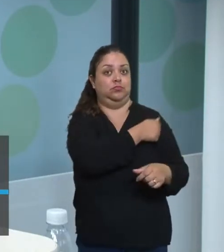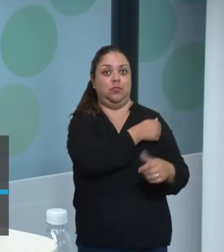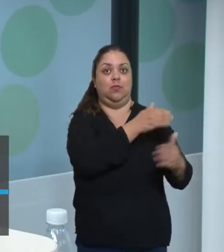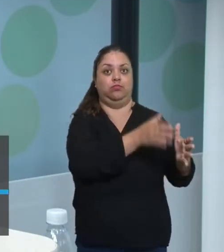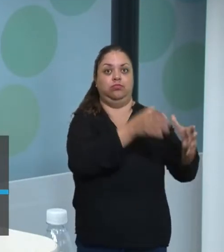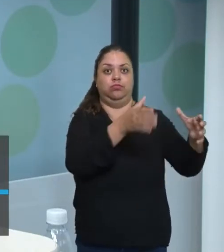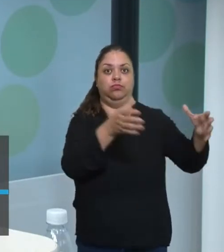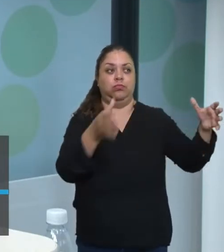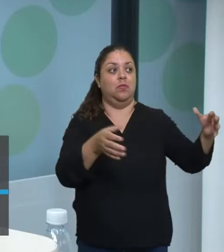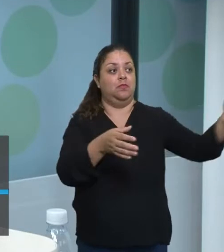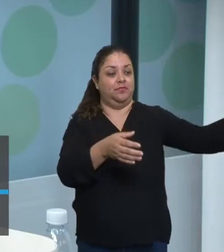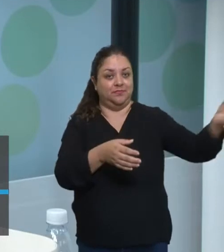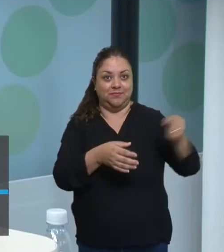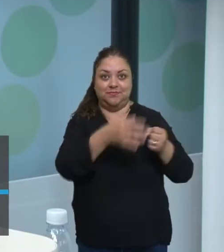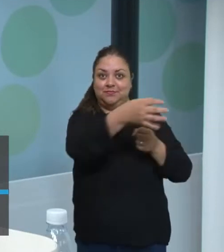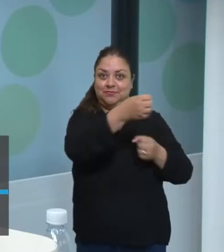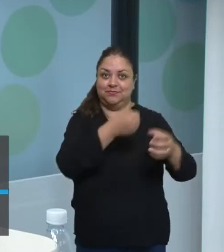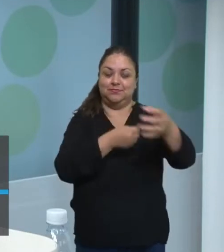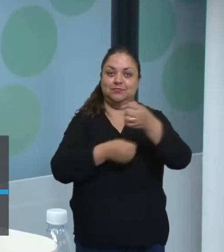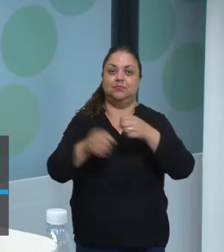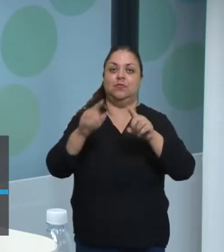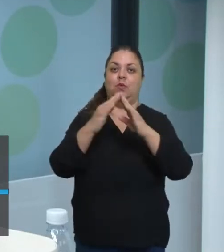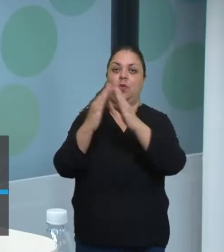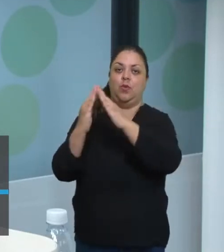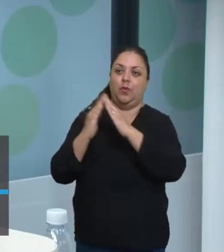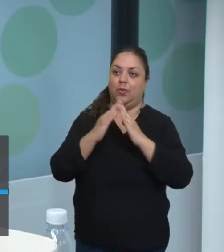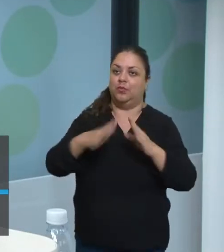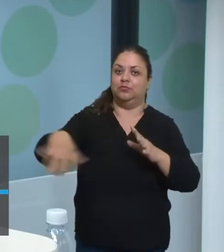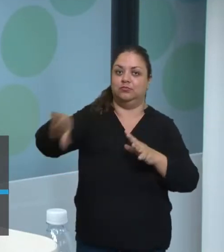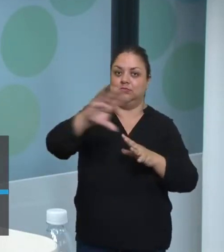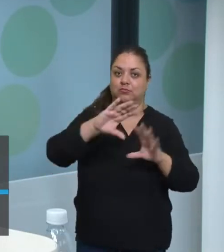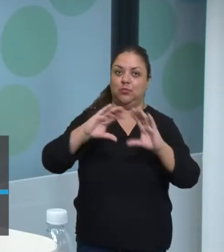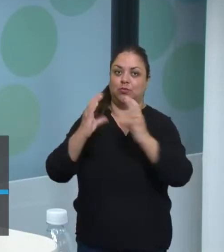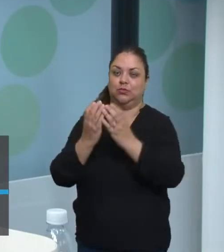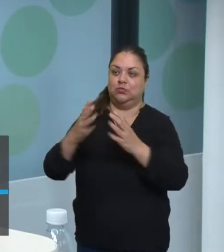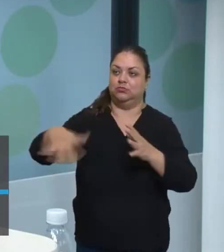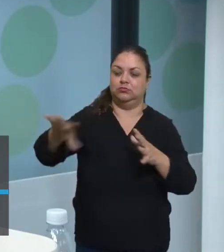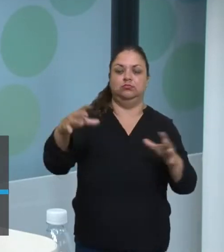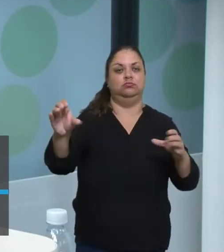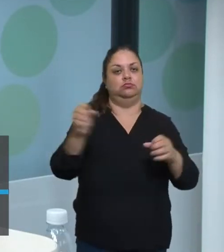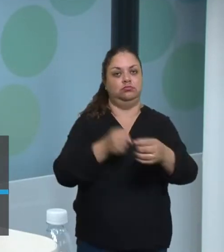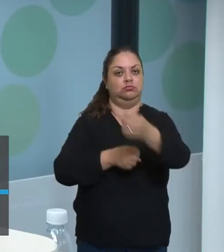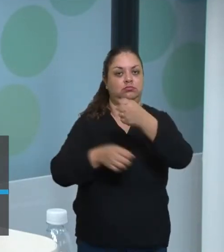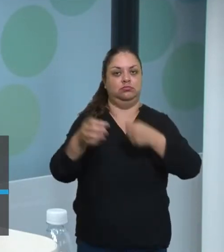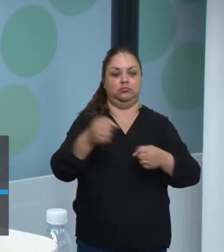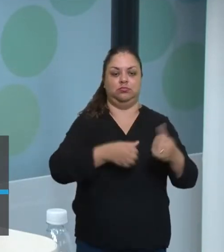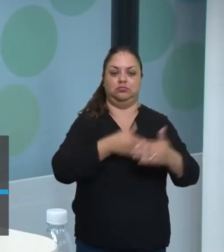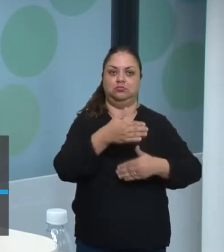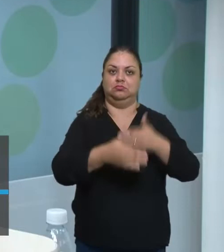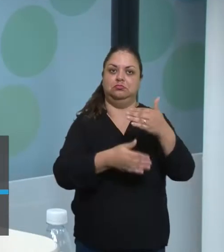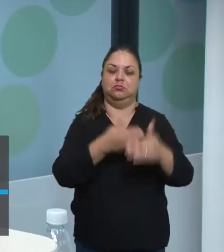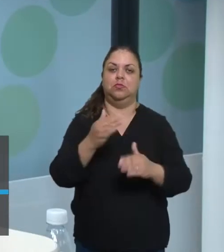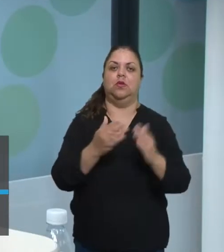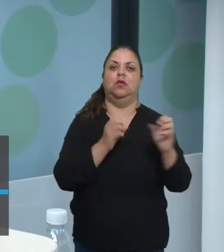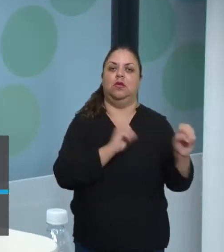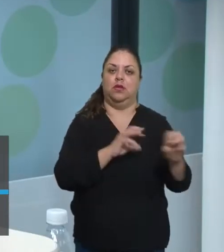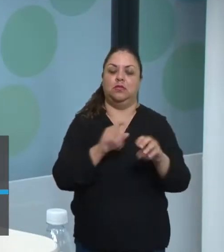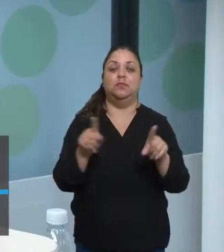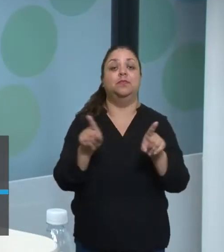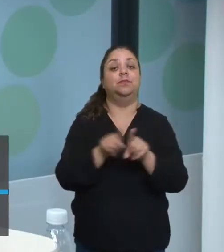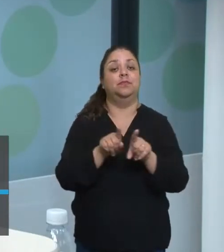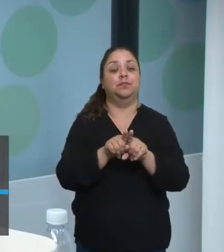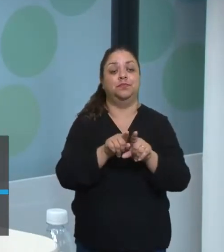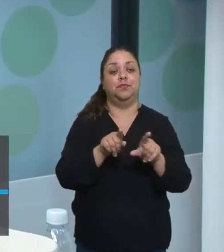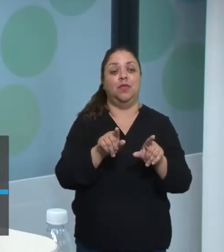exemplo pais de alunos e membros da comunidade é o processo de ensino-aprendizagem Melhora para o aluno mais o olhar